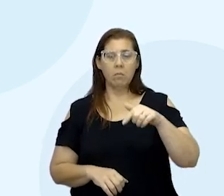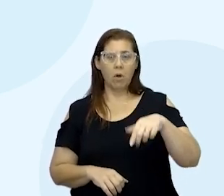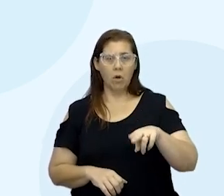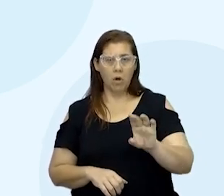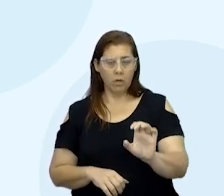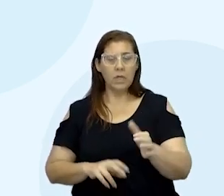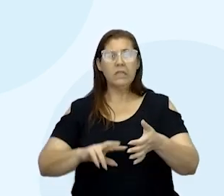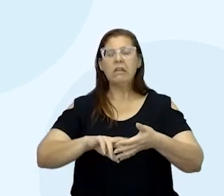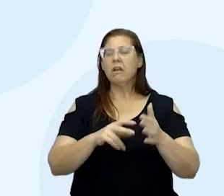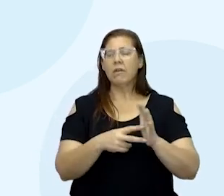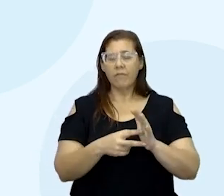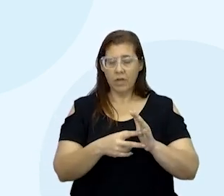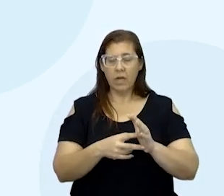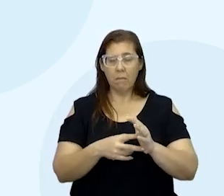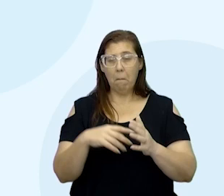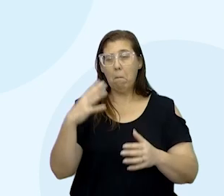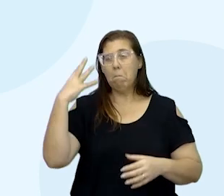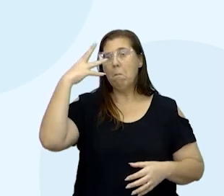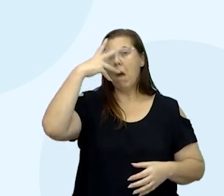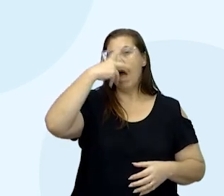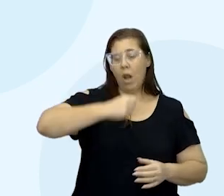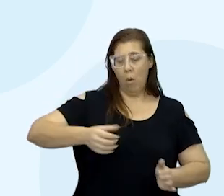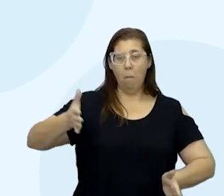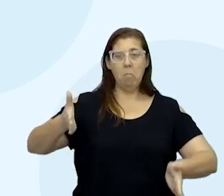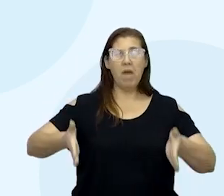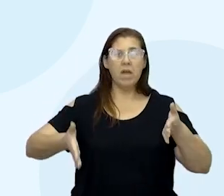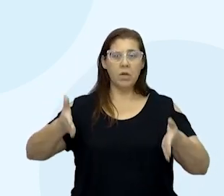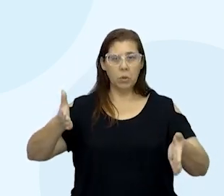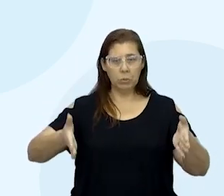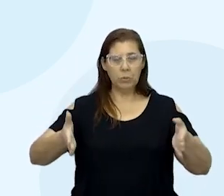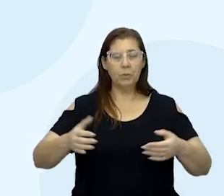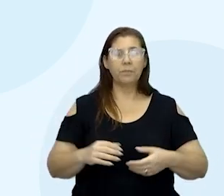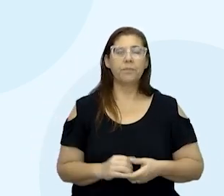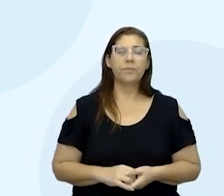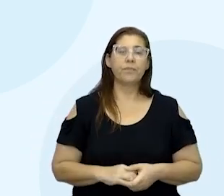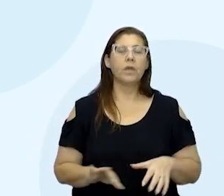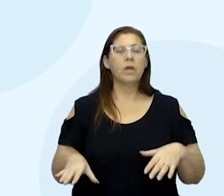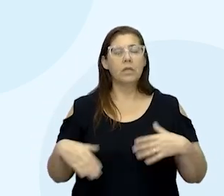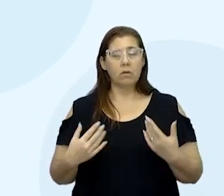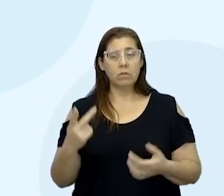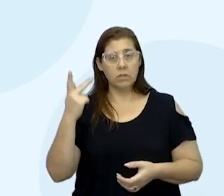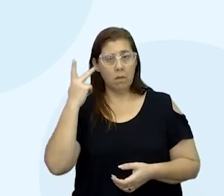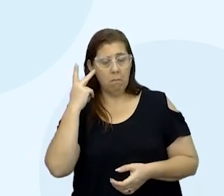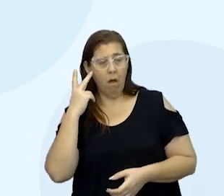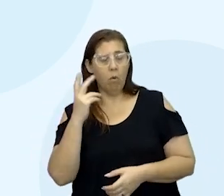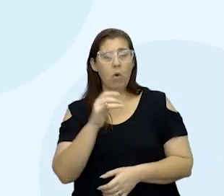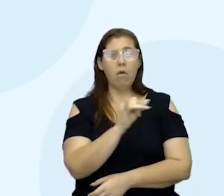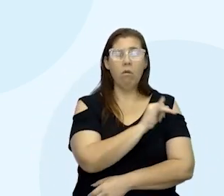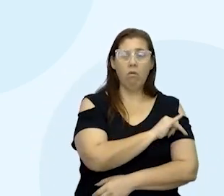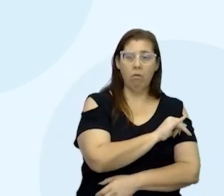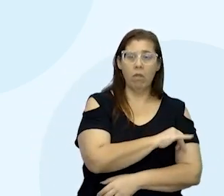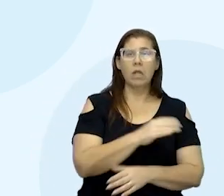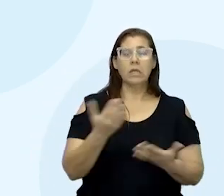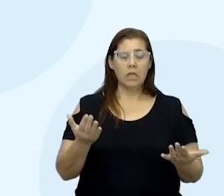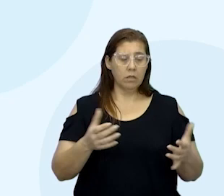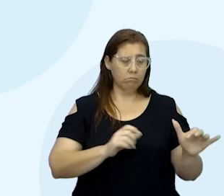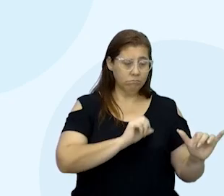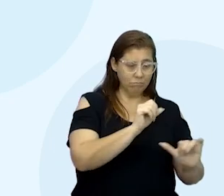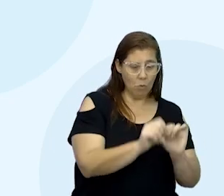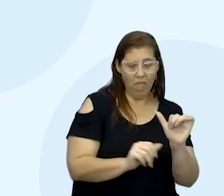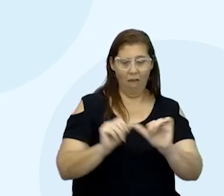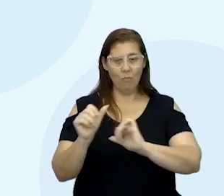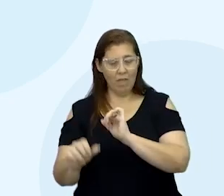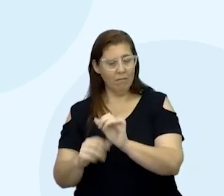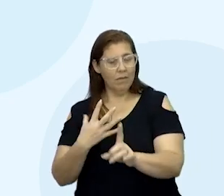século XIX, onde nós temos uma grande modernização. Então São Paulo e Rio de Janeiro queriam se modernizar